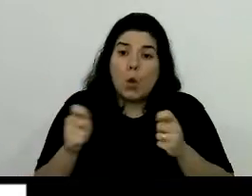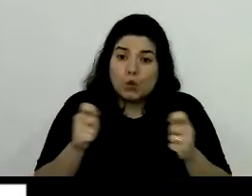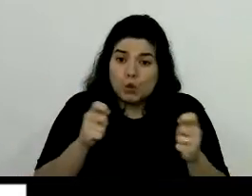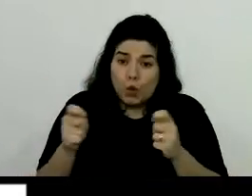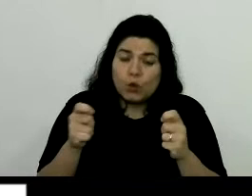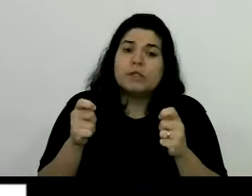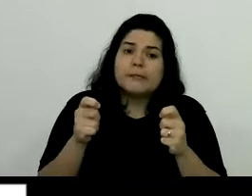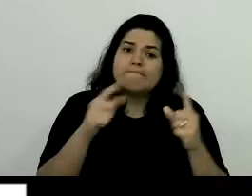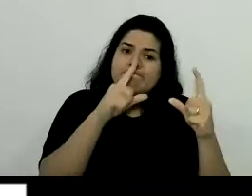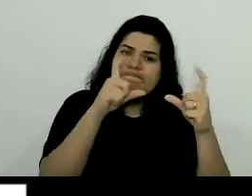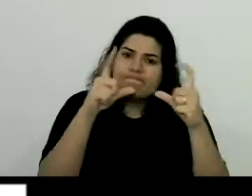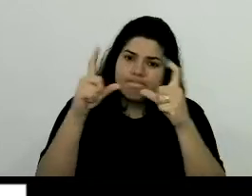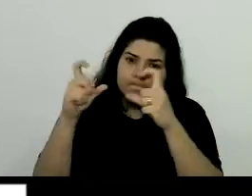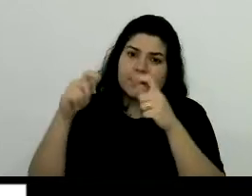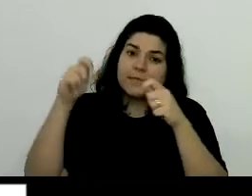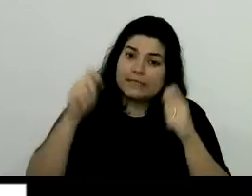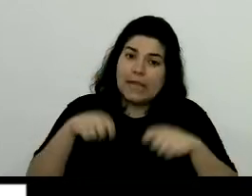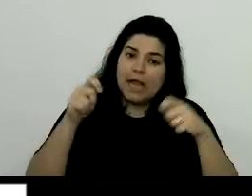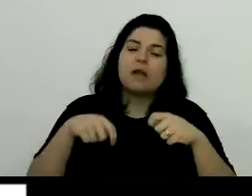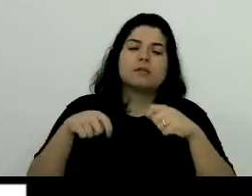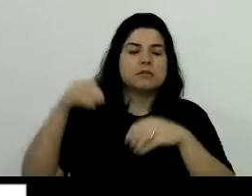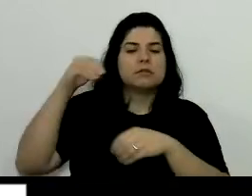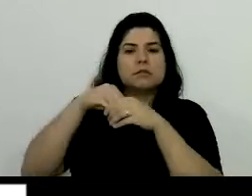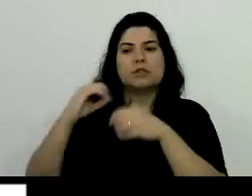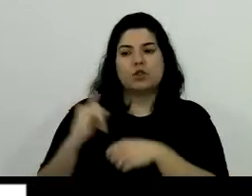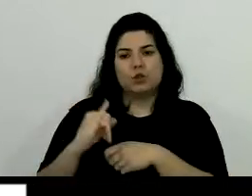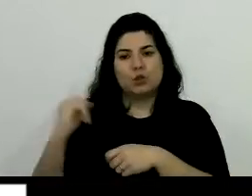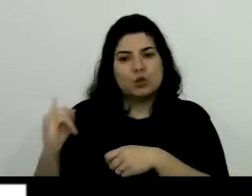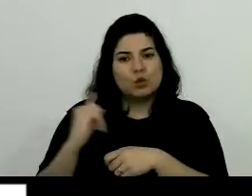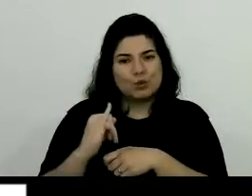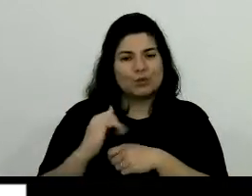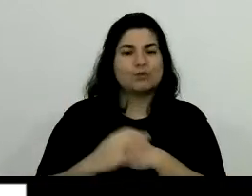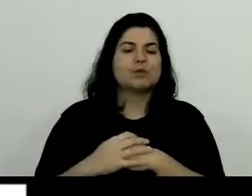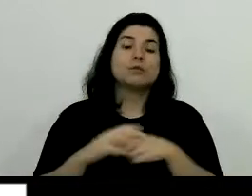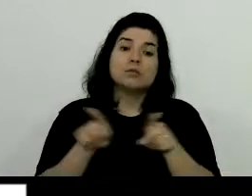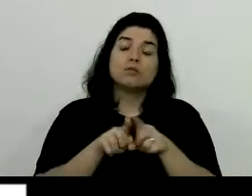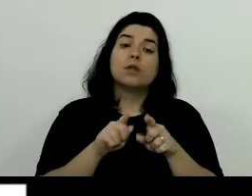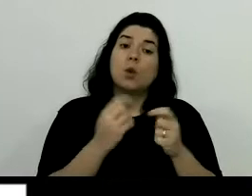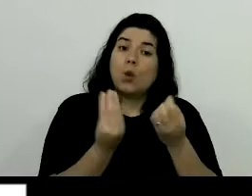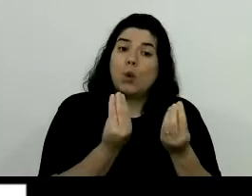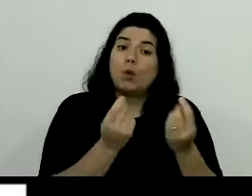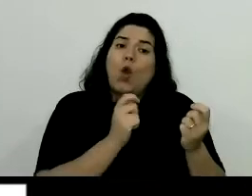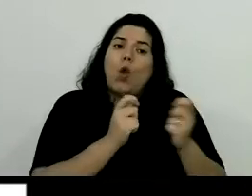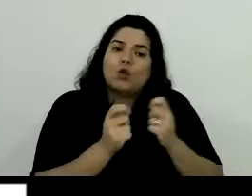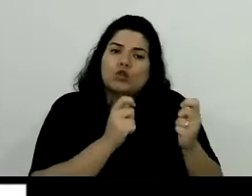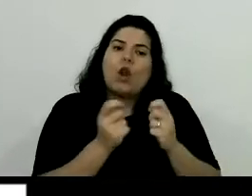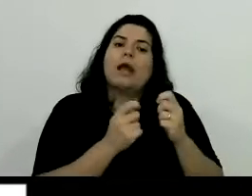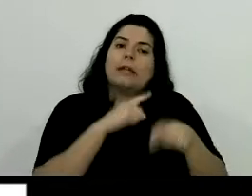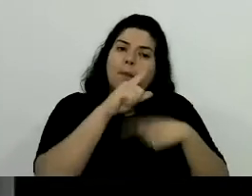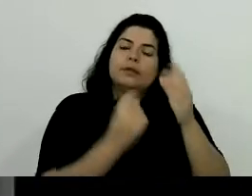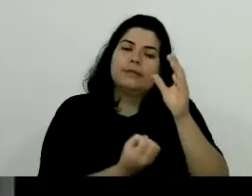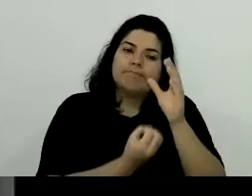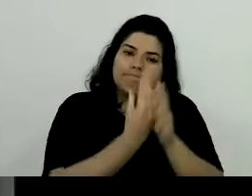mais possível nas instituições, posso falar isso depois nas perguntas. Formas de controlar a produção para a gente poder depois ter arquivo,